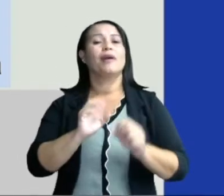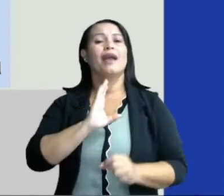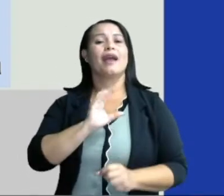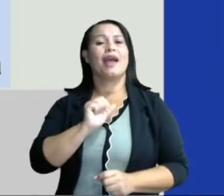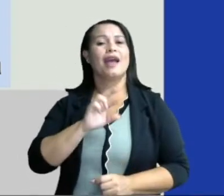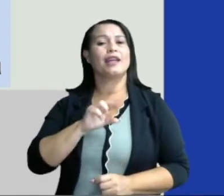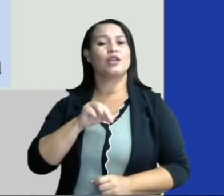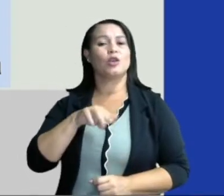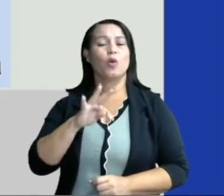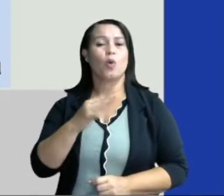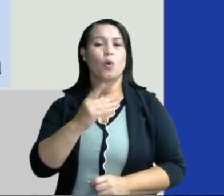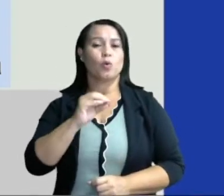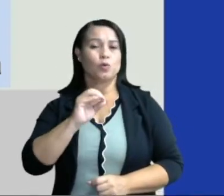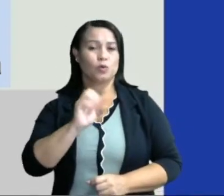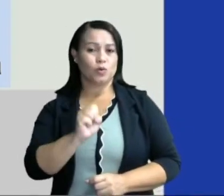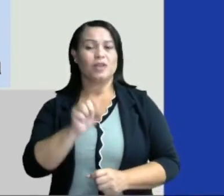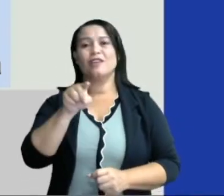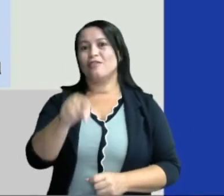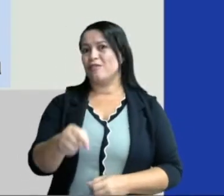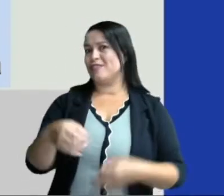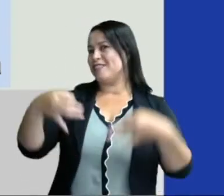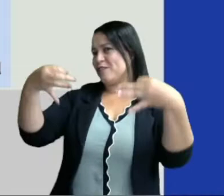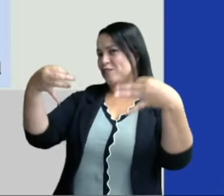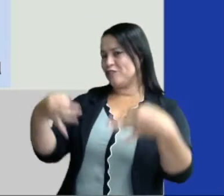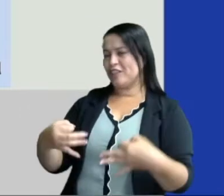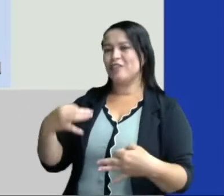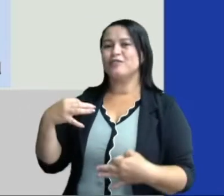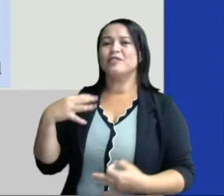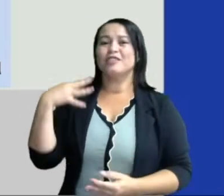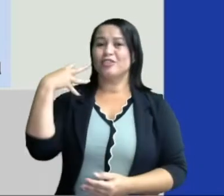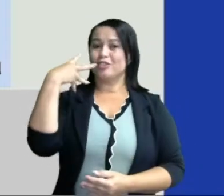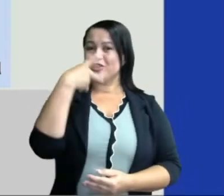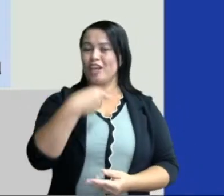tão cheio de charme, charmoso,